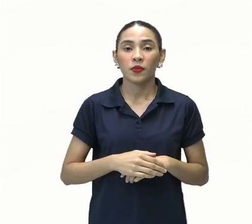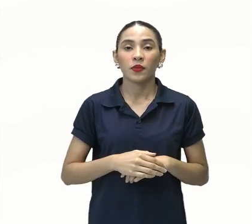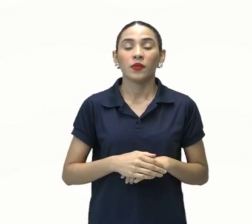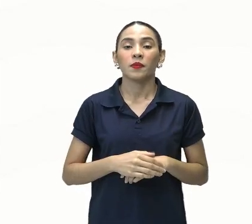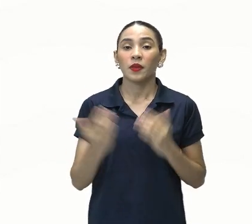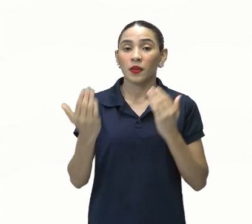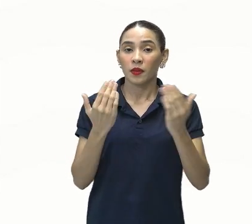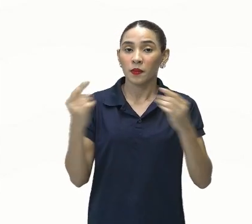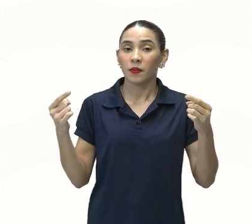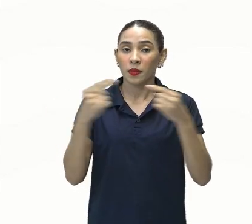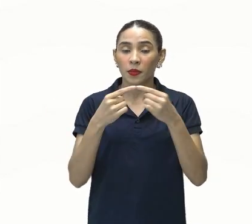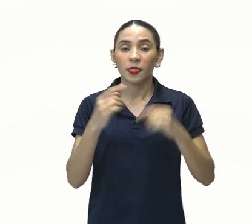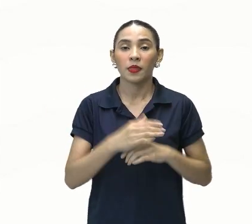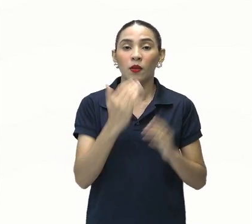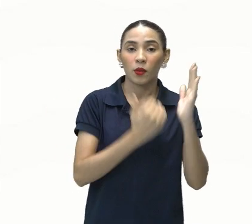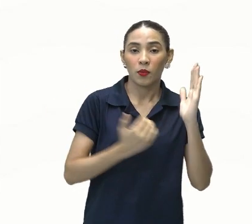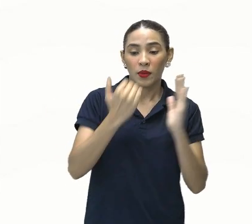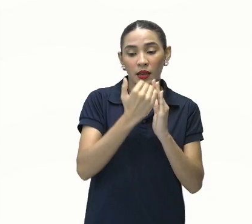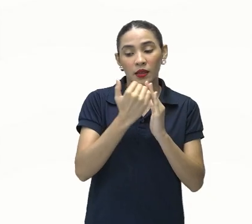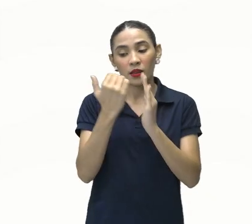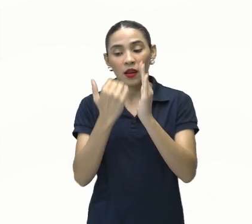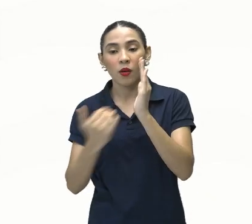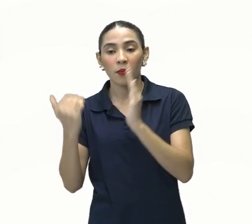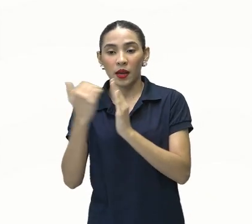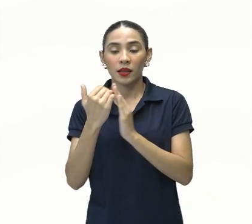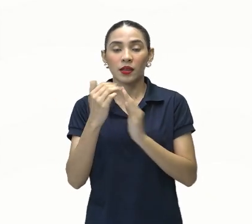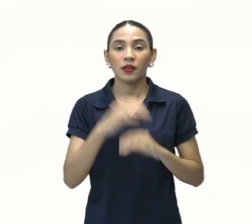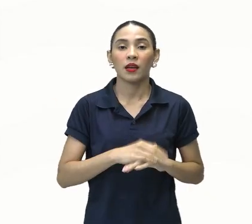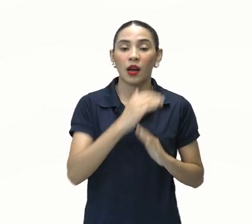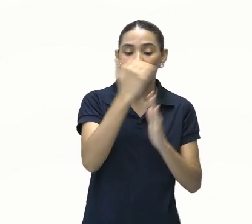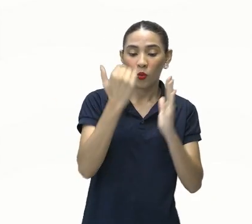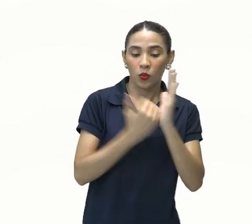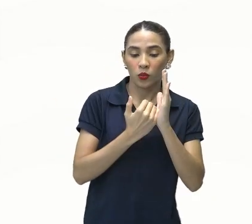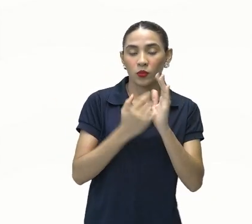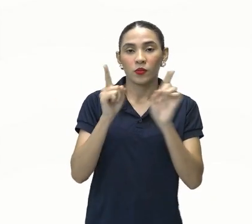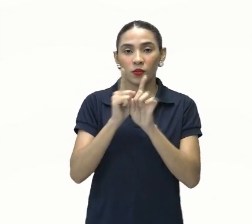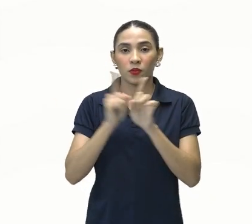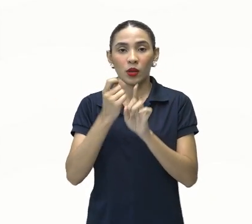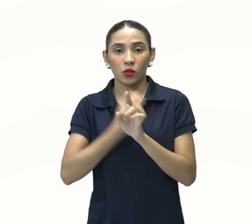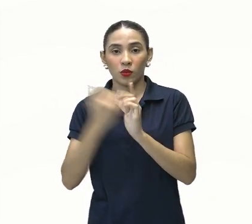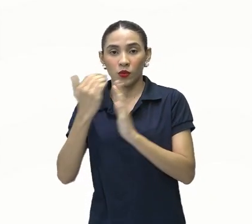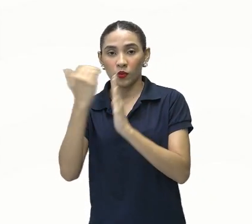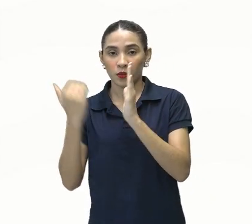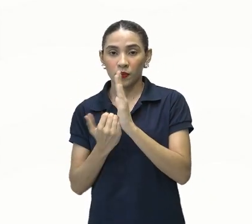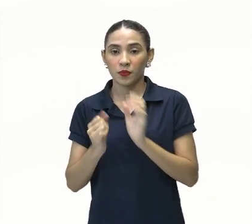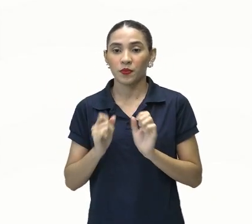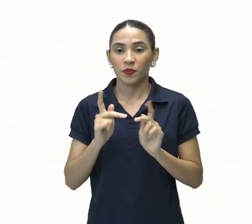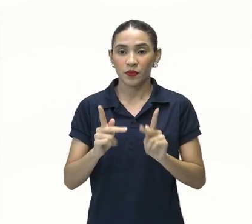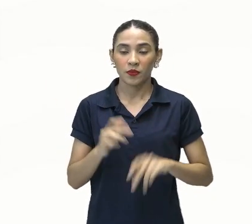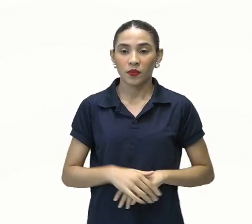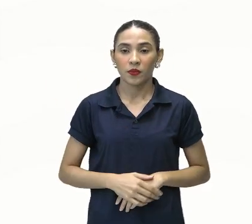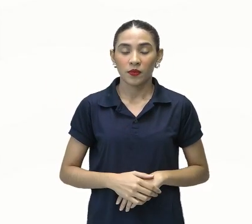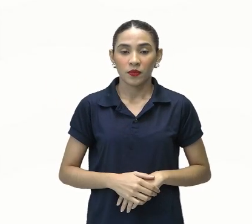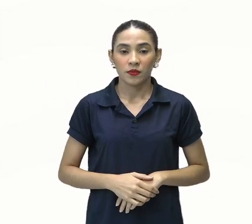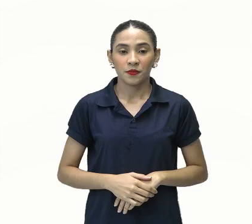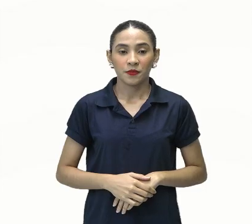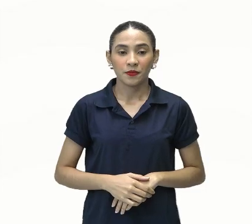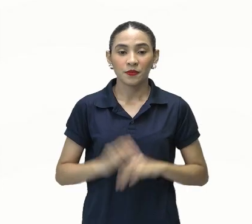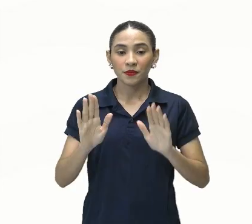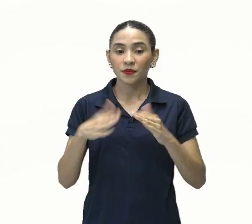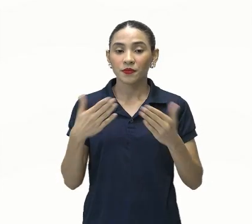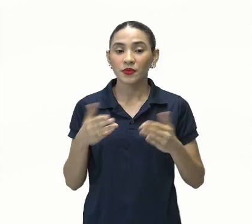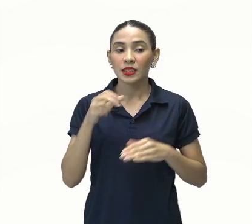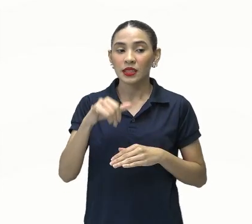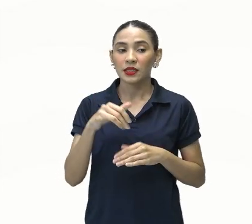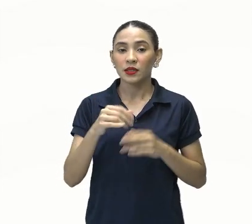diretamente proporcionais. Uma aumenta e a outra aumenta, uma diminui e a outra diminui também. Ok? Então,